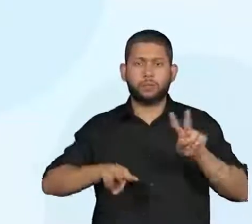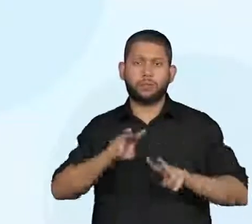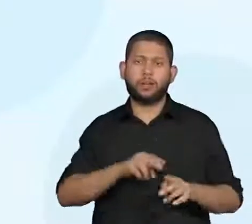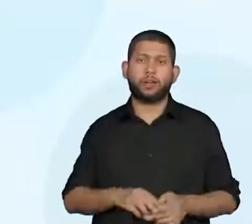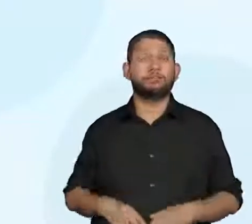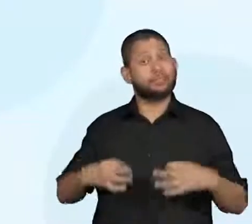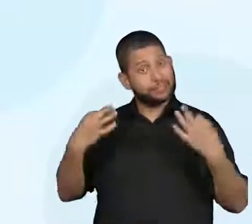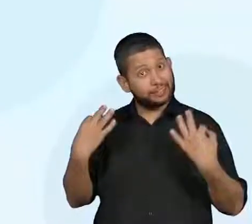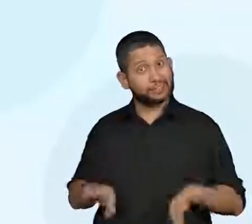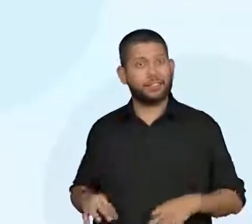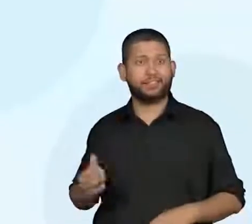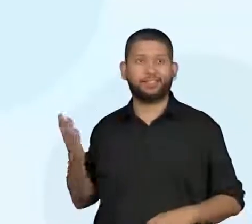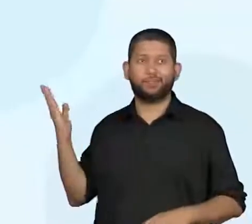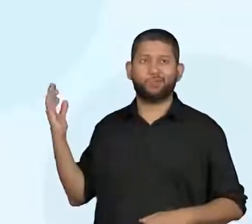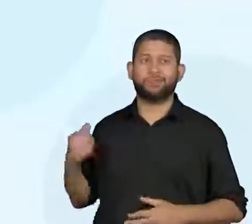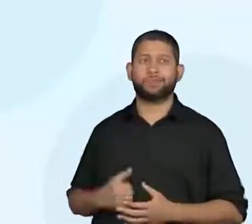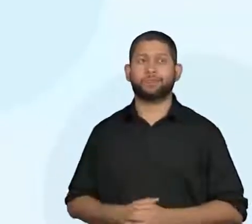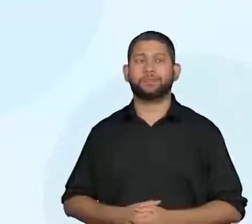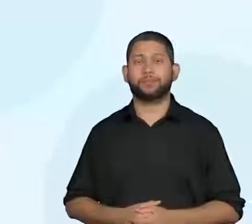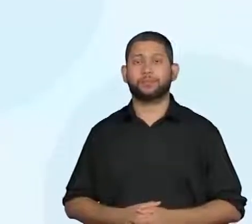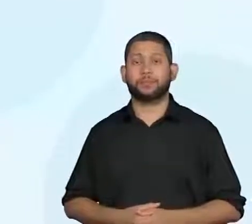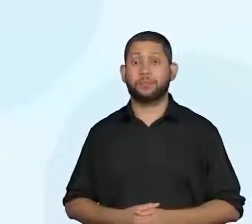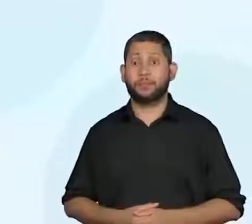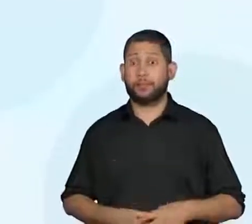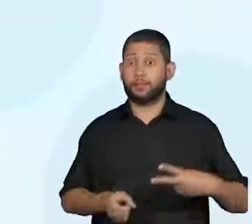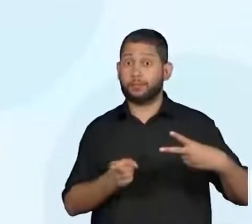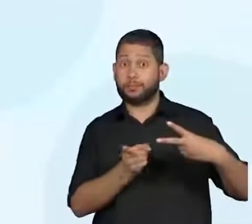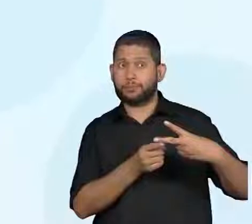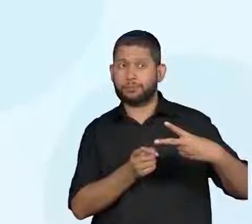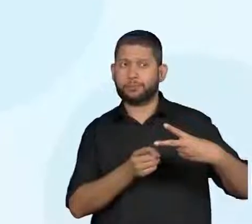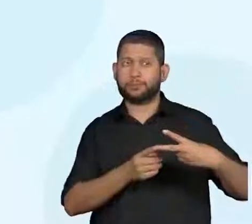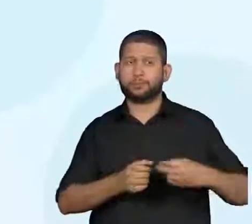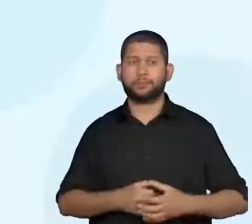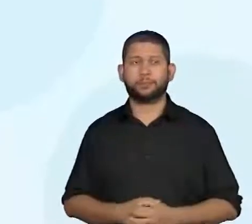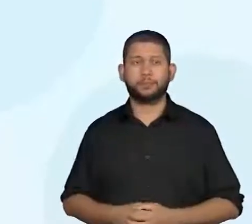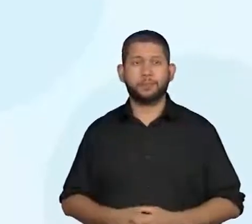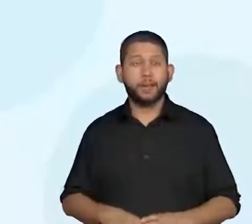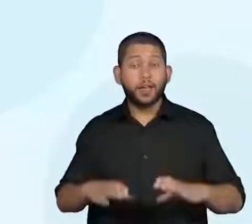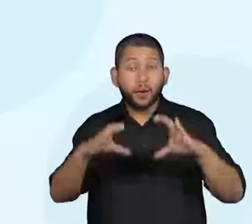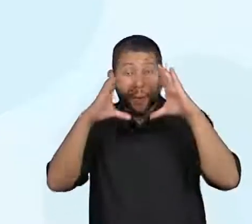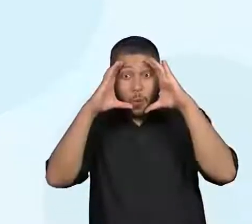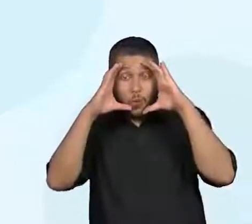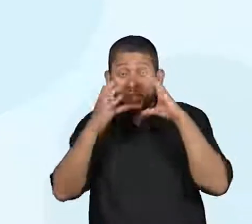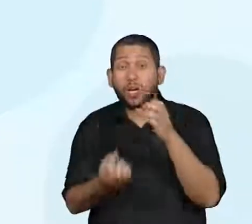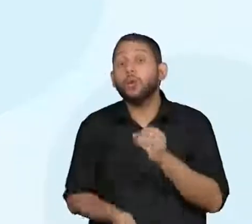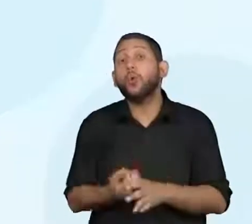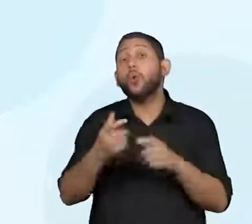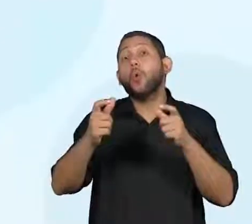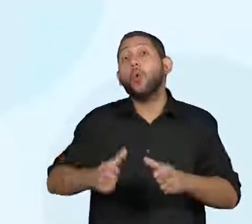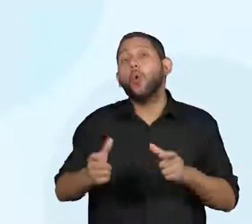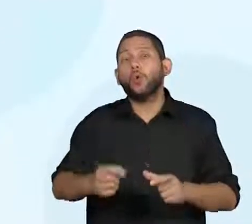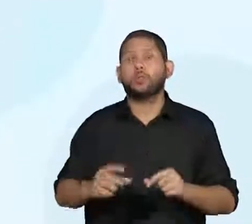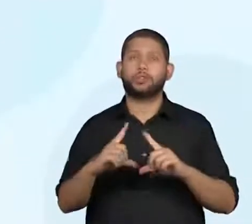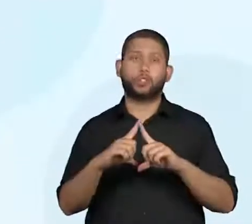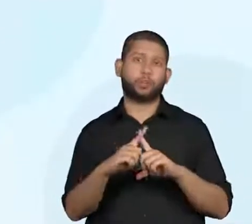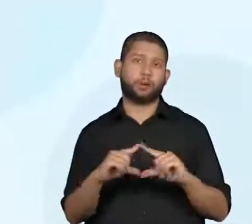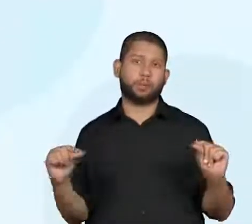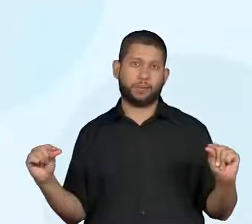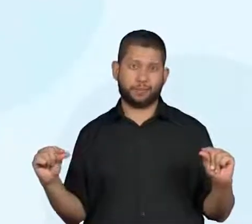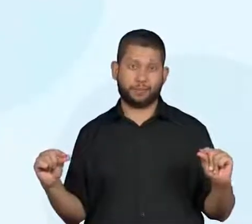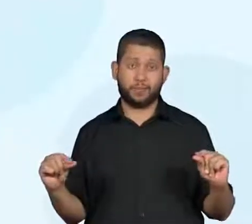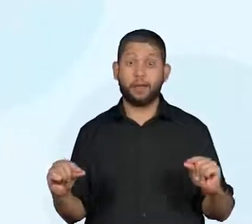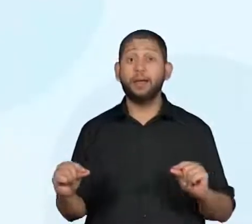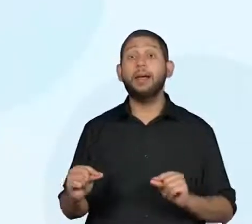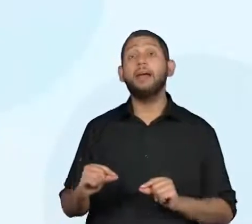Agora está certo. Segunda alternativa. Os emojis são originários